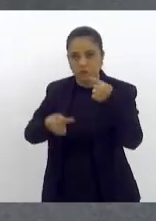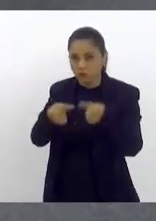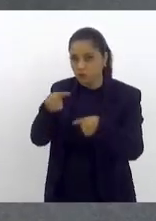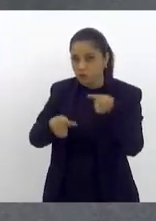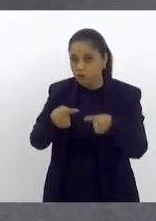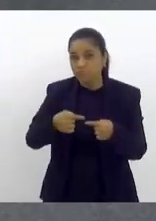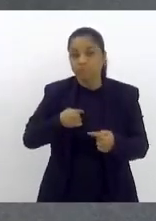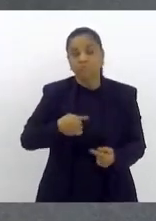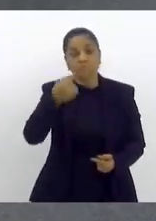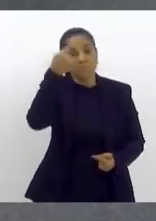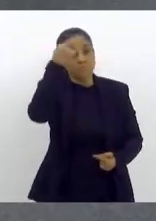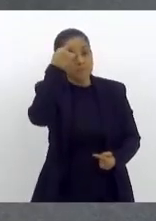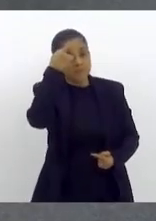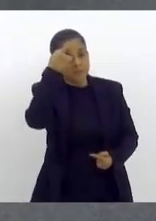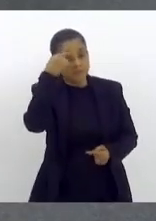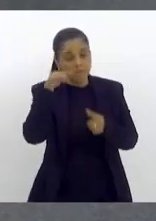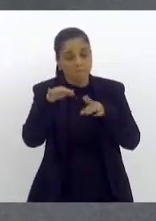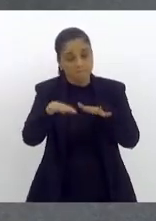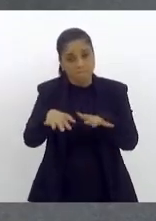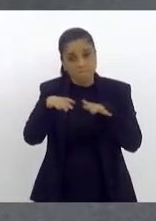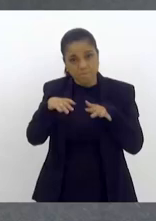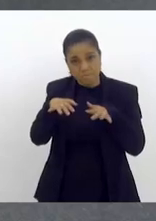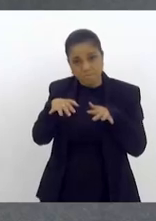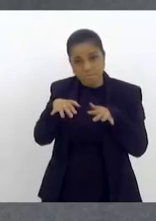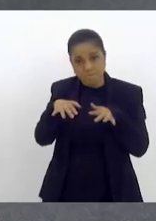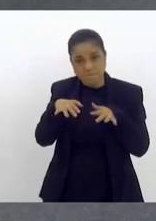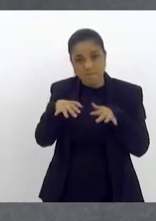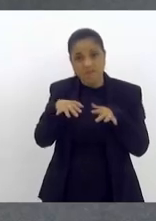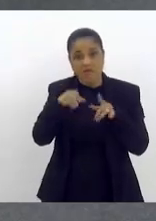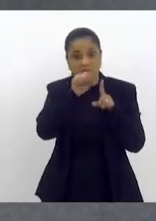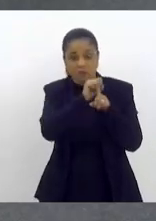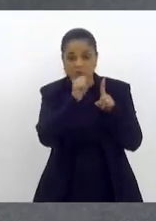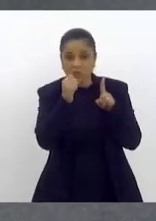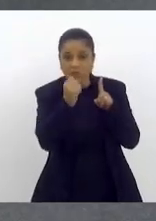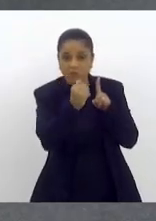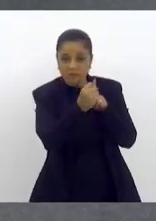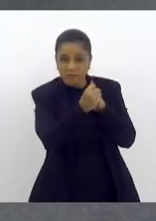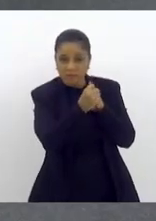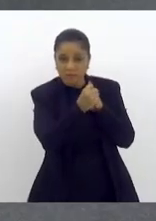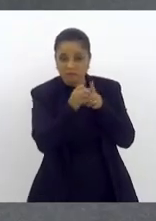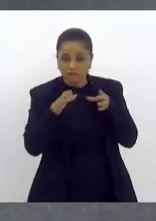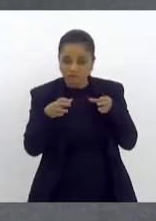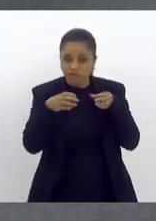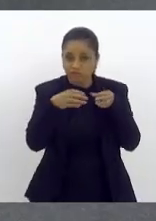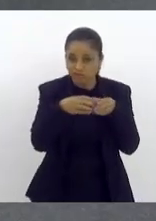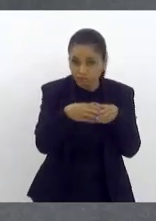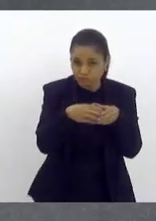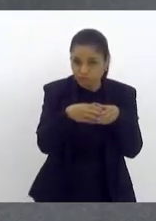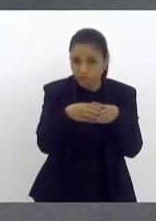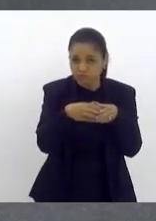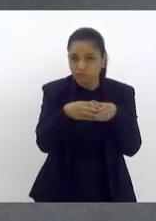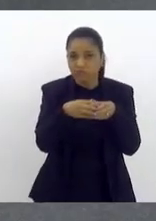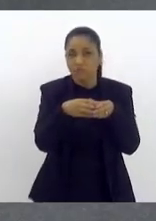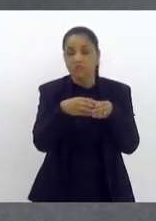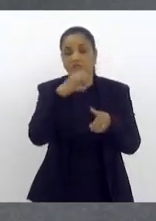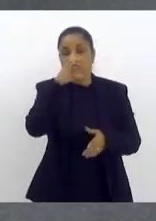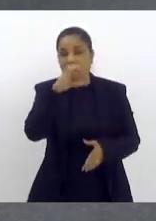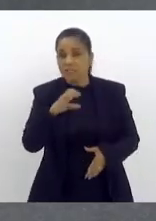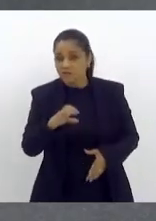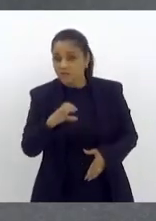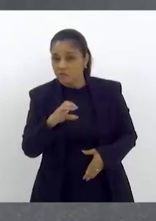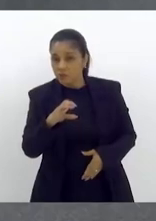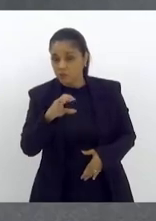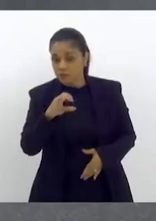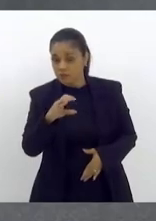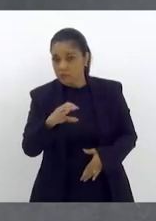que nós, parlamentares, mas, sobretudo, a sociedade, o conjunto da sociedade civil se organize para que